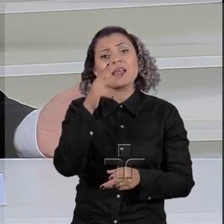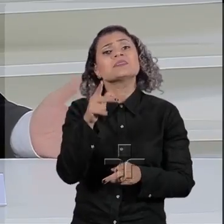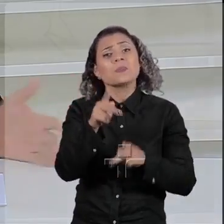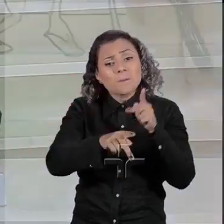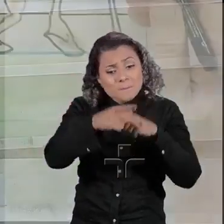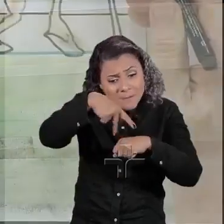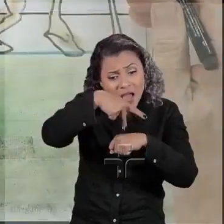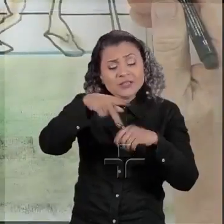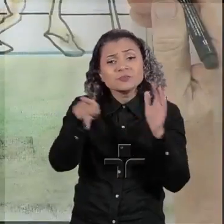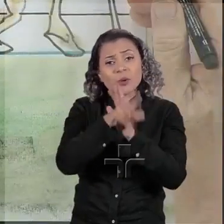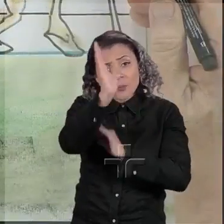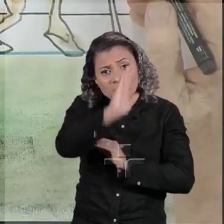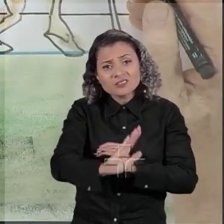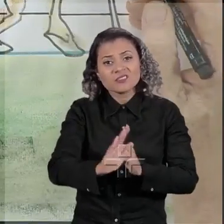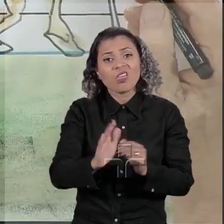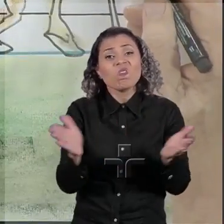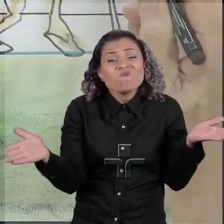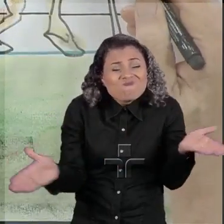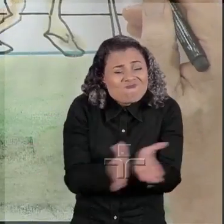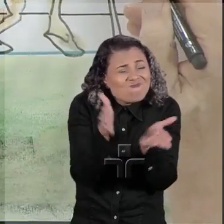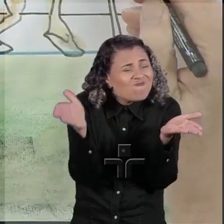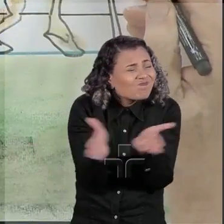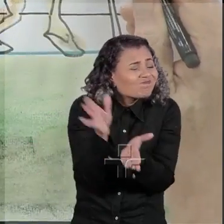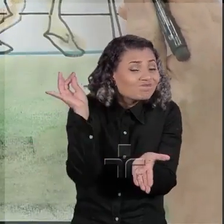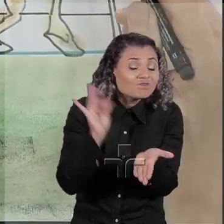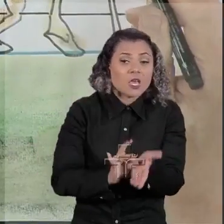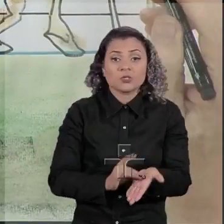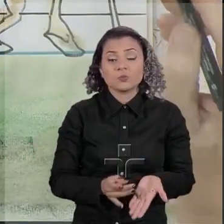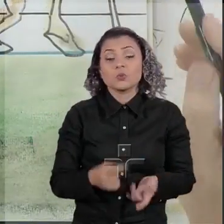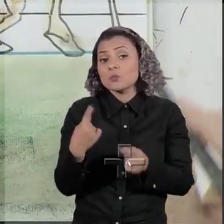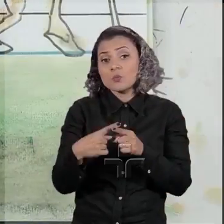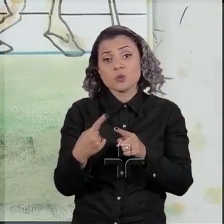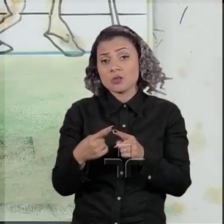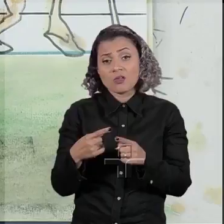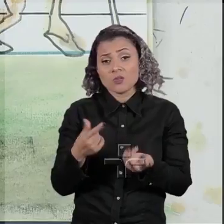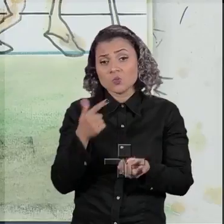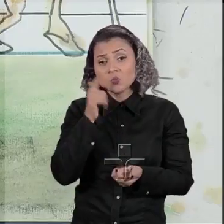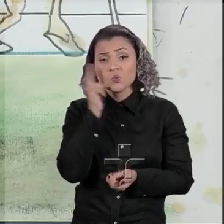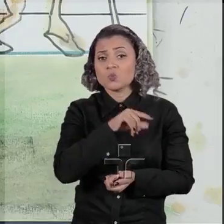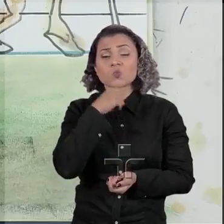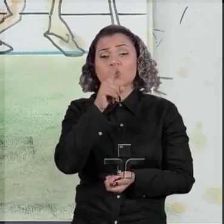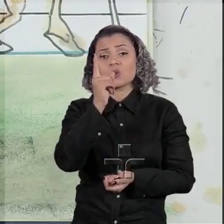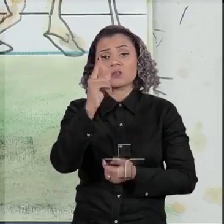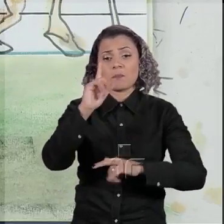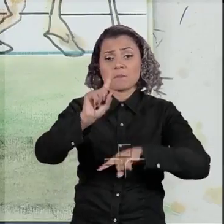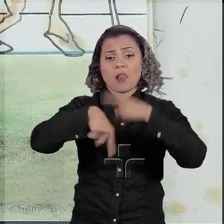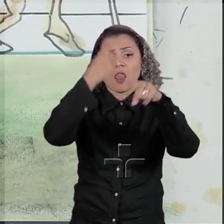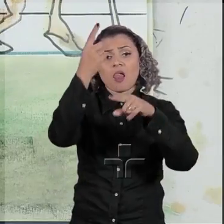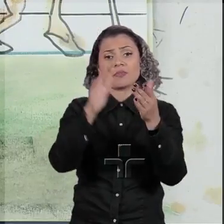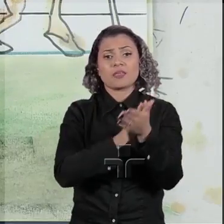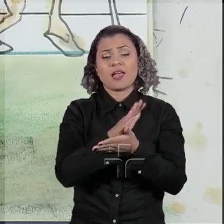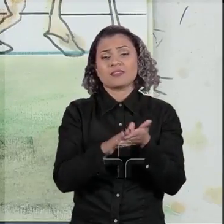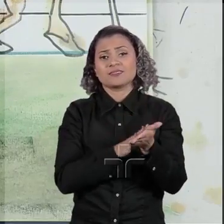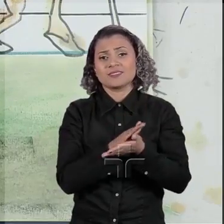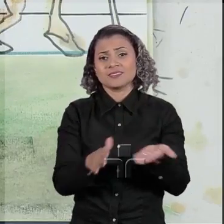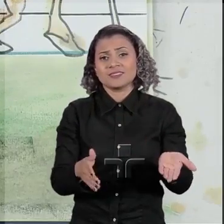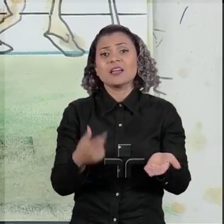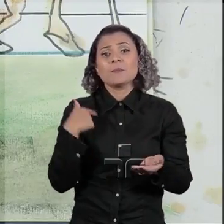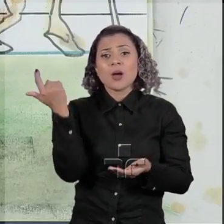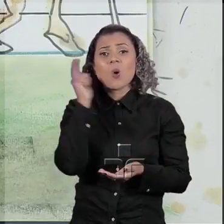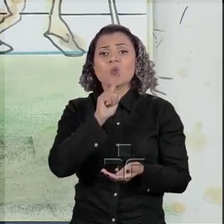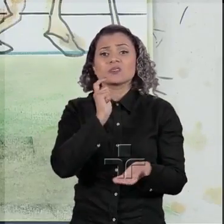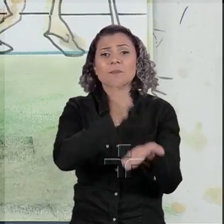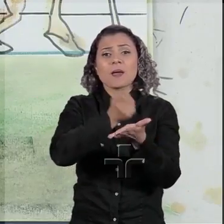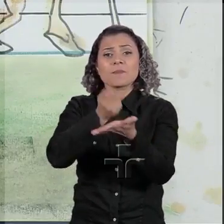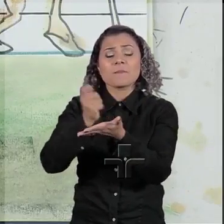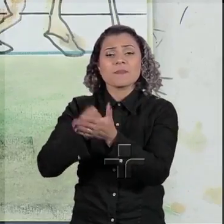Porque nós não vamos produzir riqueza, não vamos produzir, digamos, recursos suficientes para bancar os